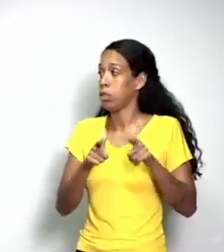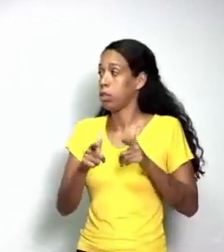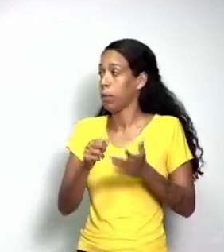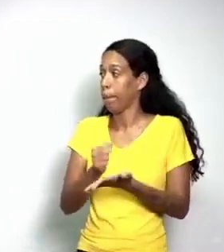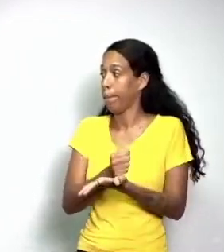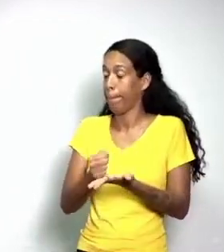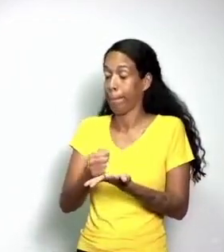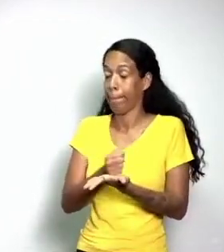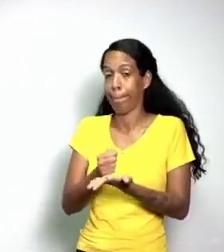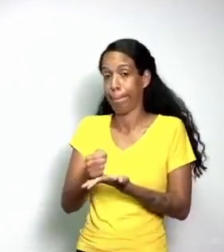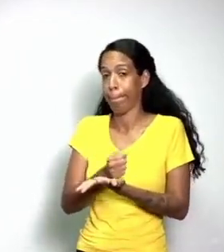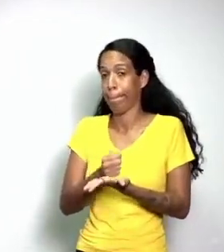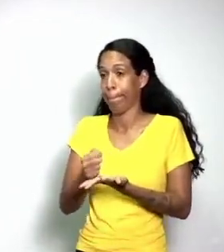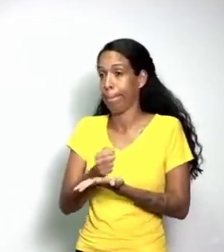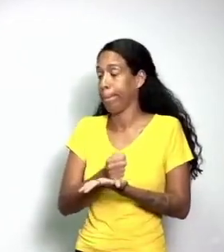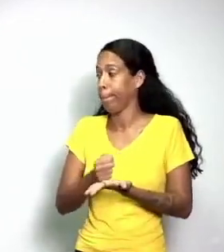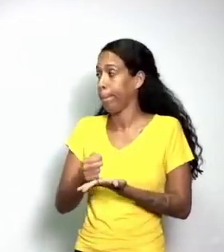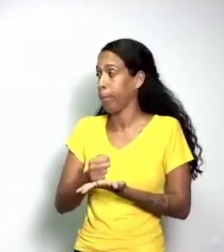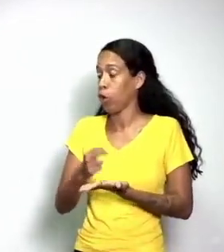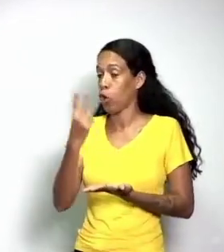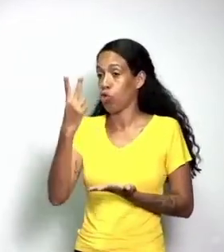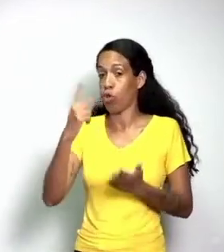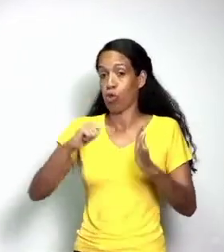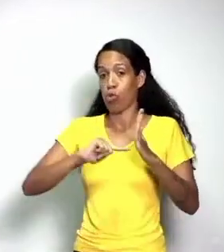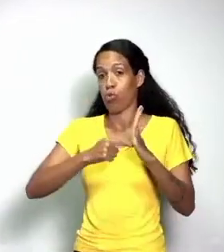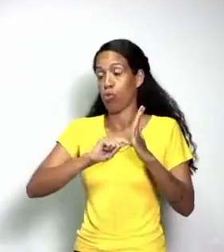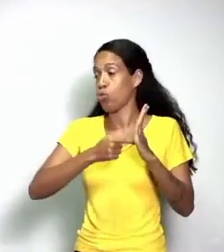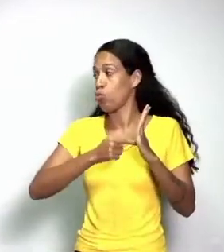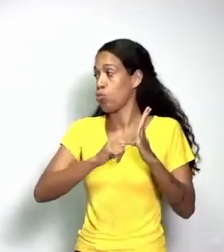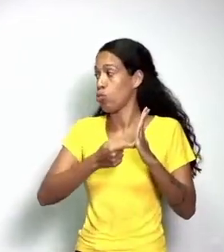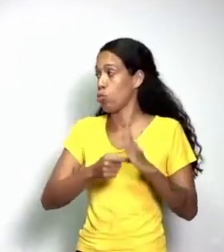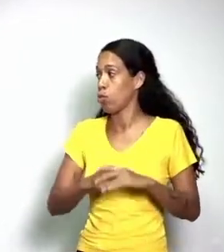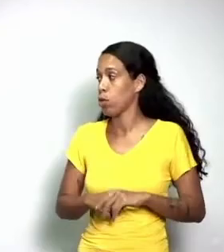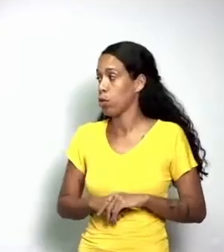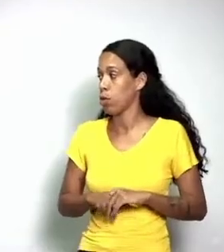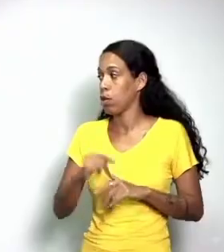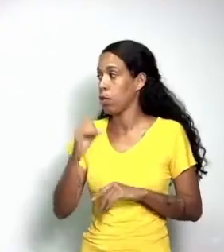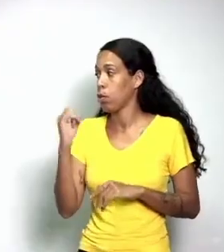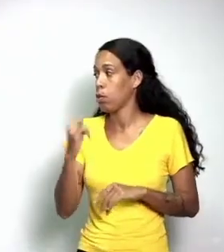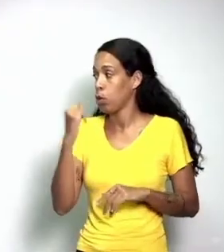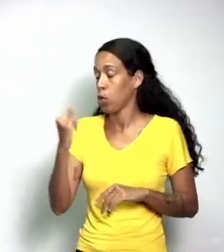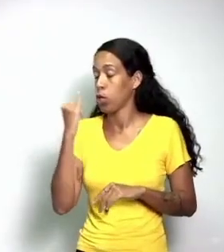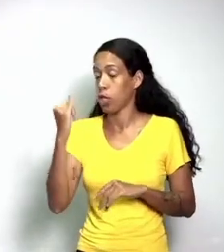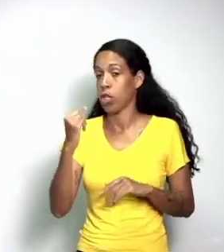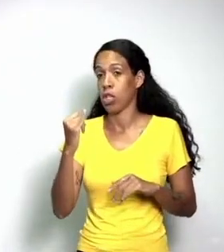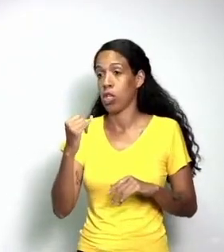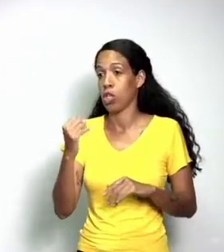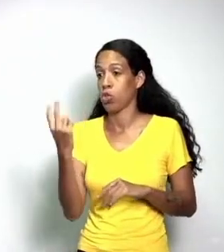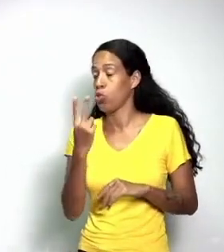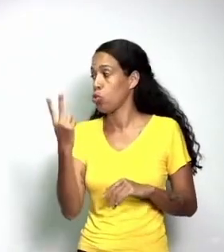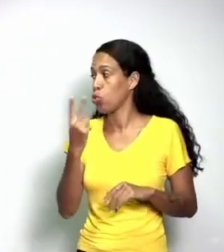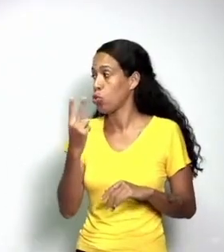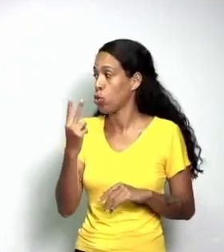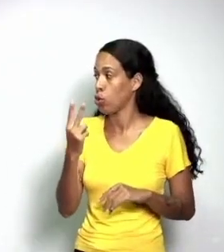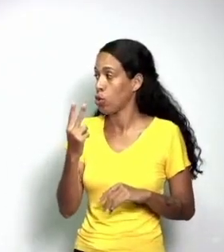bases que têm dois parafusos, né? E aí é importante que a gente solte os dois ao mesmo tempo, de alguma forma, aos poucos,